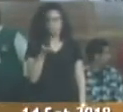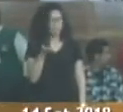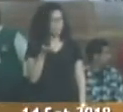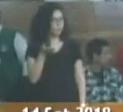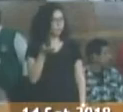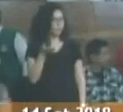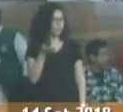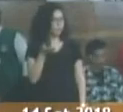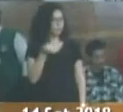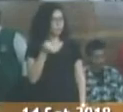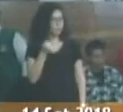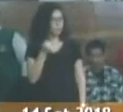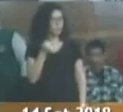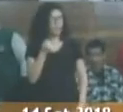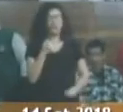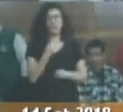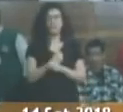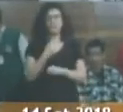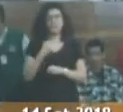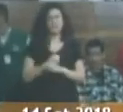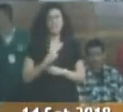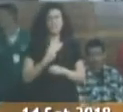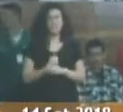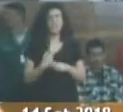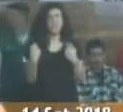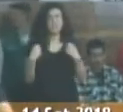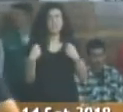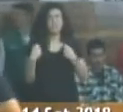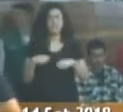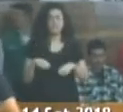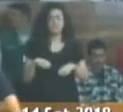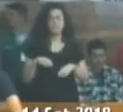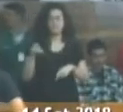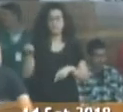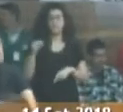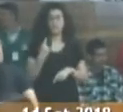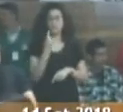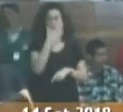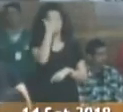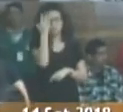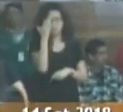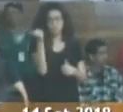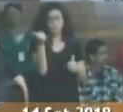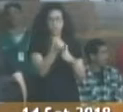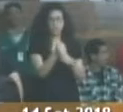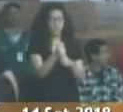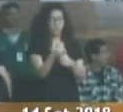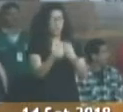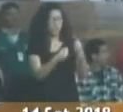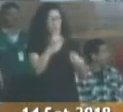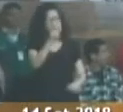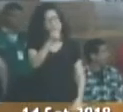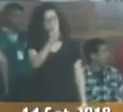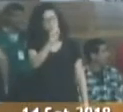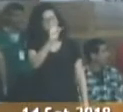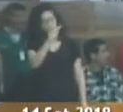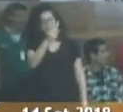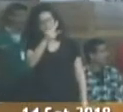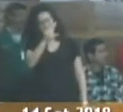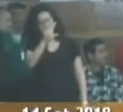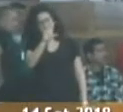nesse negócio, e a gente tem que criar os sucessores da vida. Foi assim que o doutor Gustavo falou aqui, falou muito